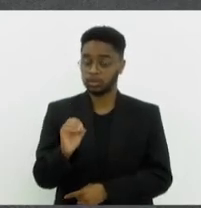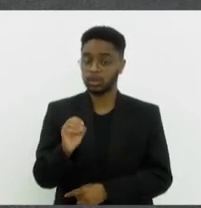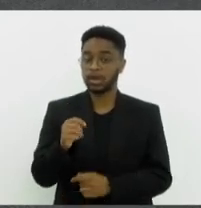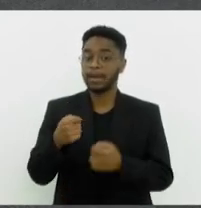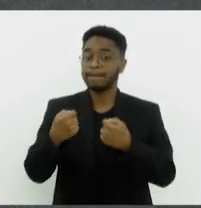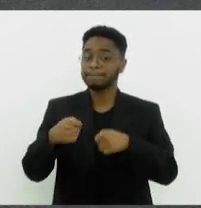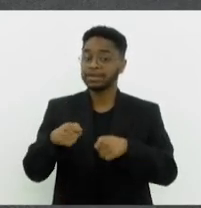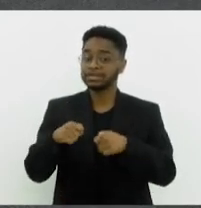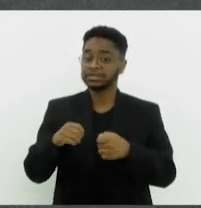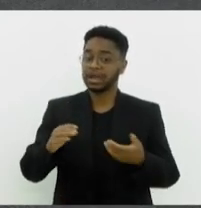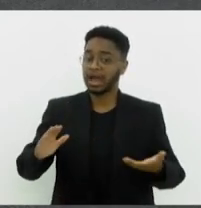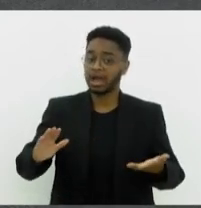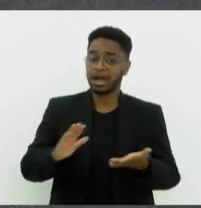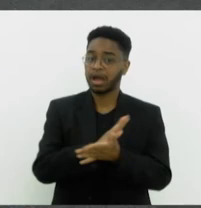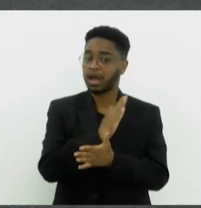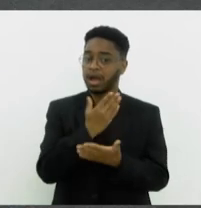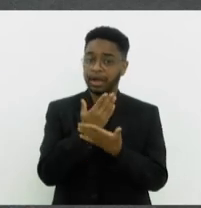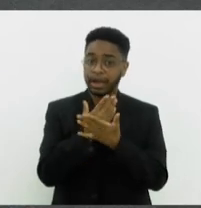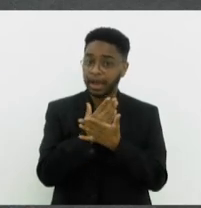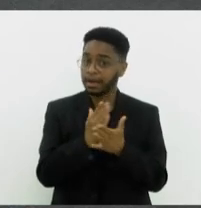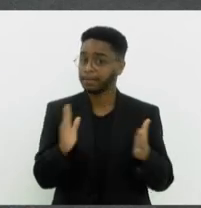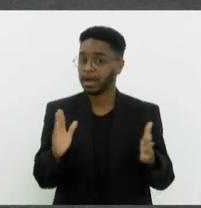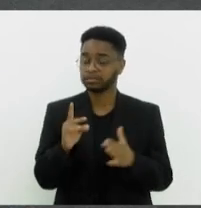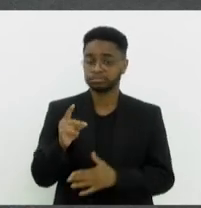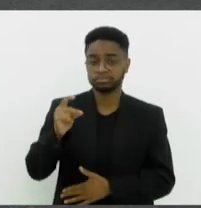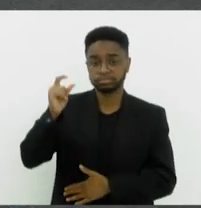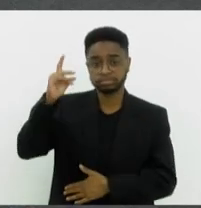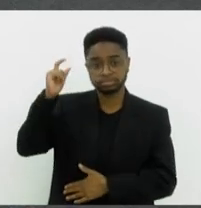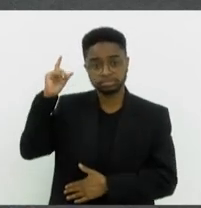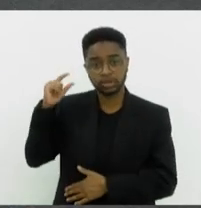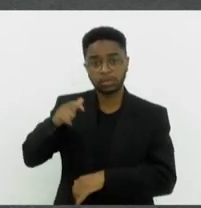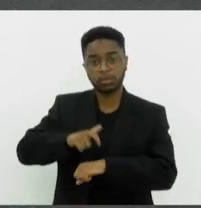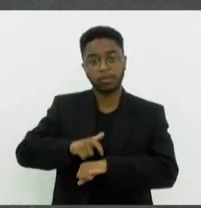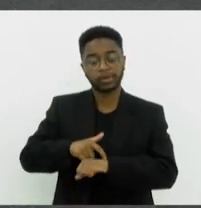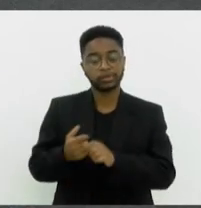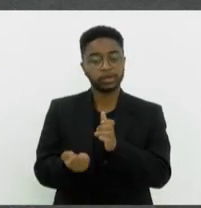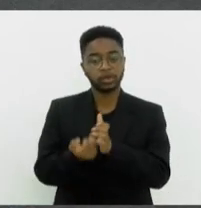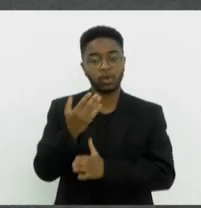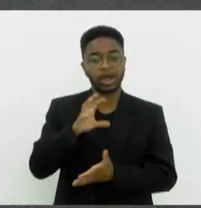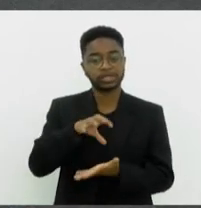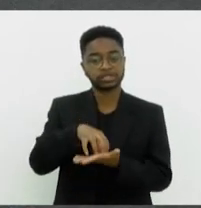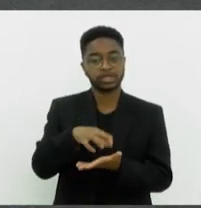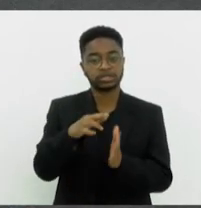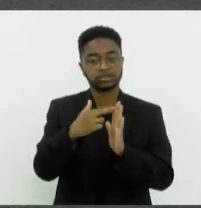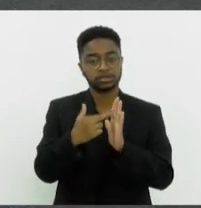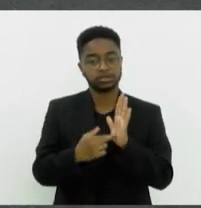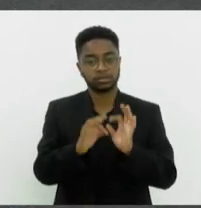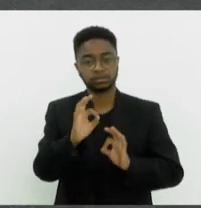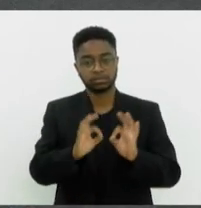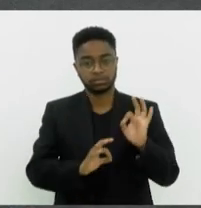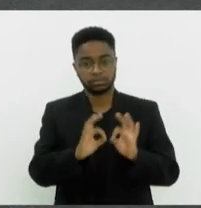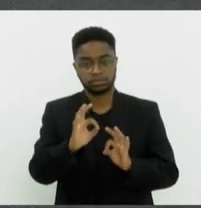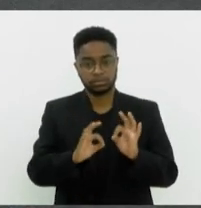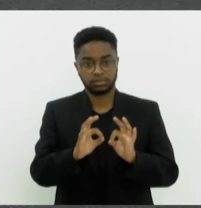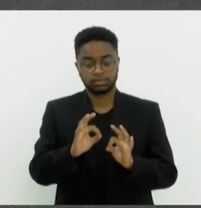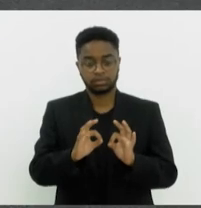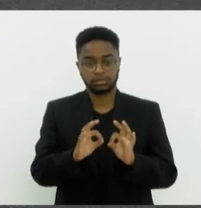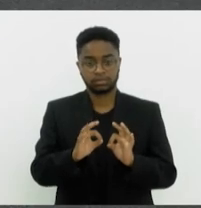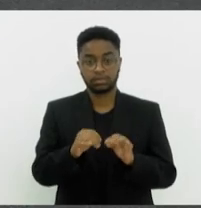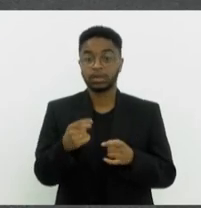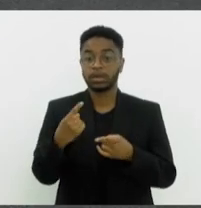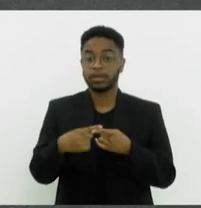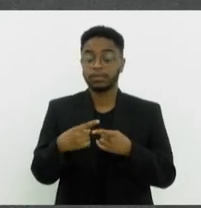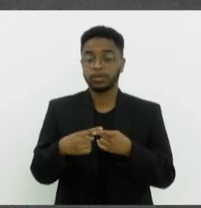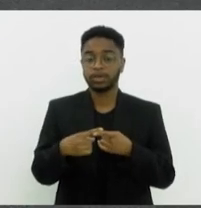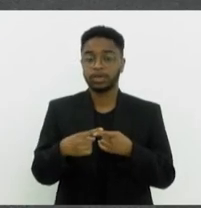sido extinto quando se criou a agência reguladora. O déficit orçamentário